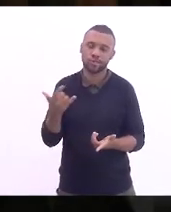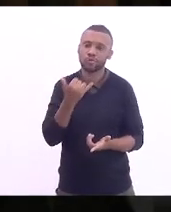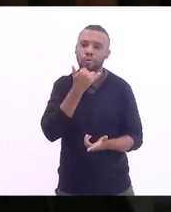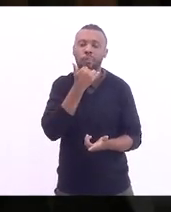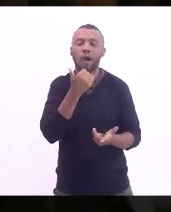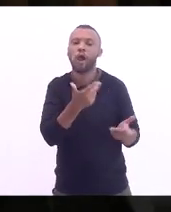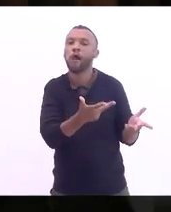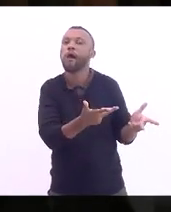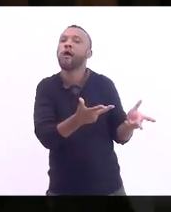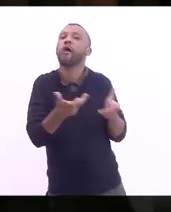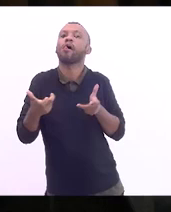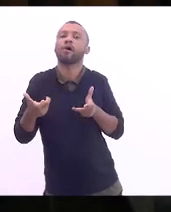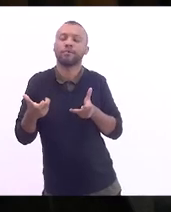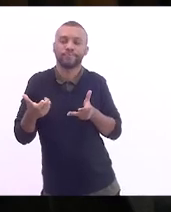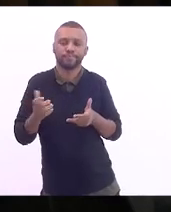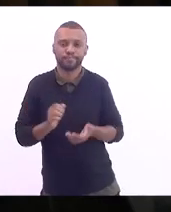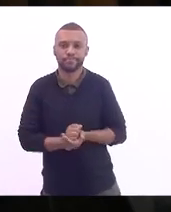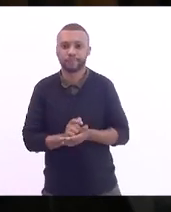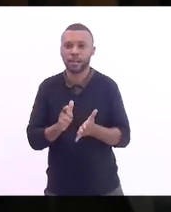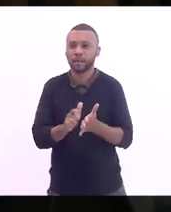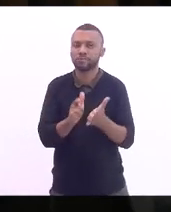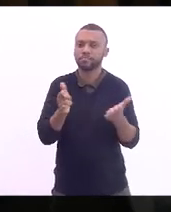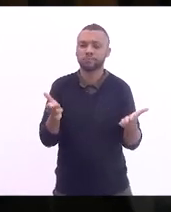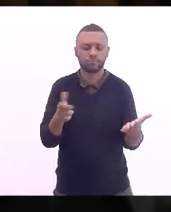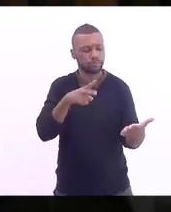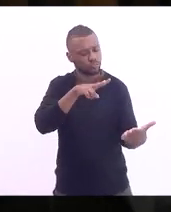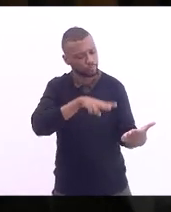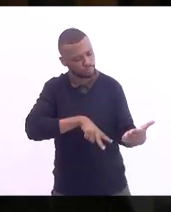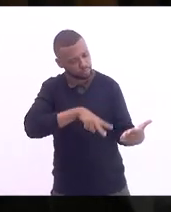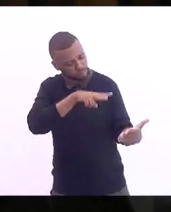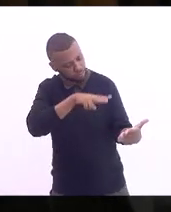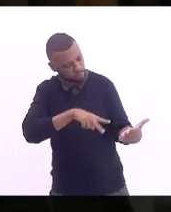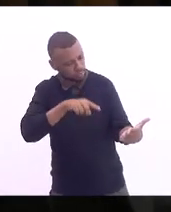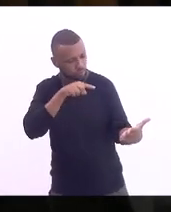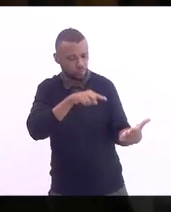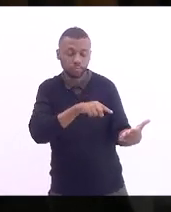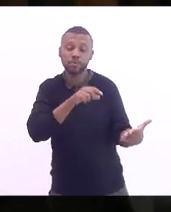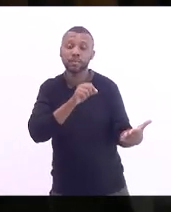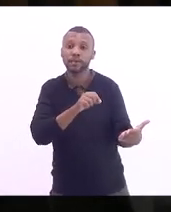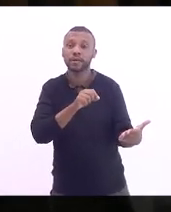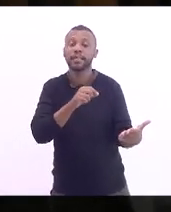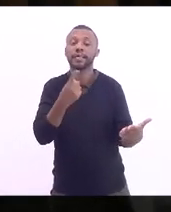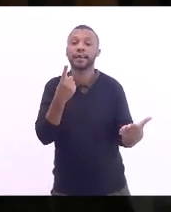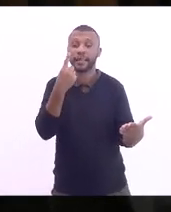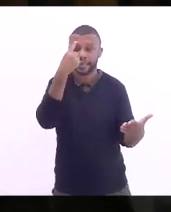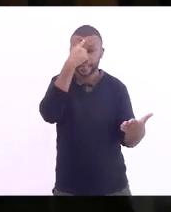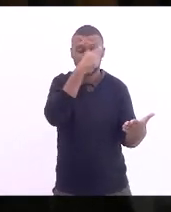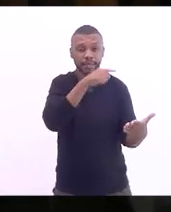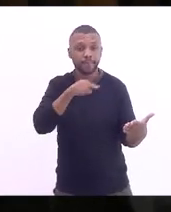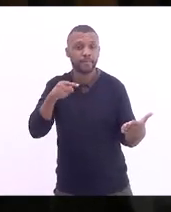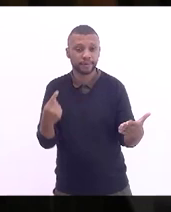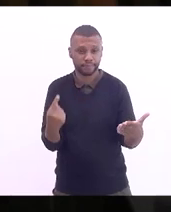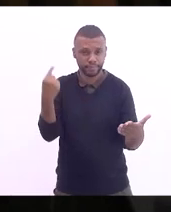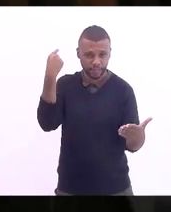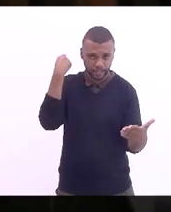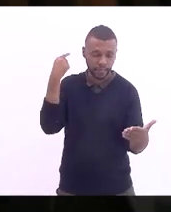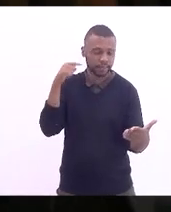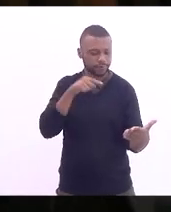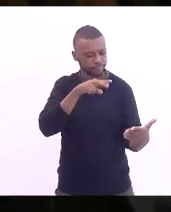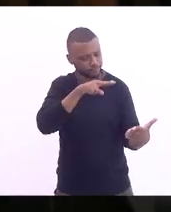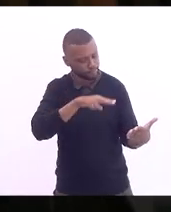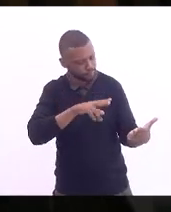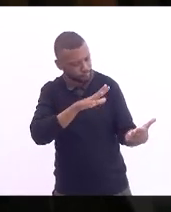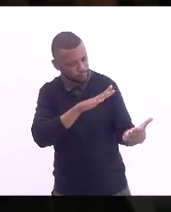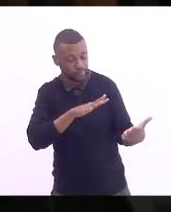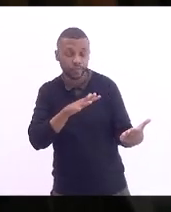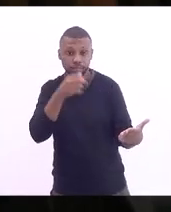extorsão eu li nos jornais na última semana semana passada que